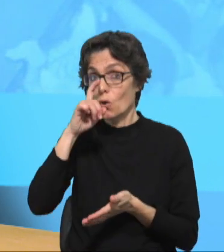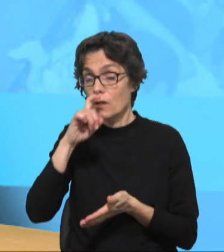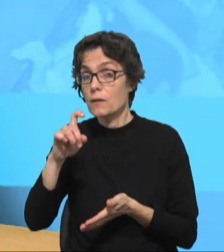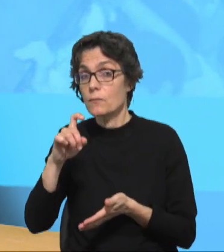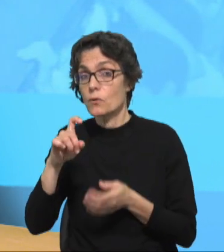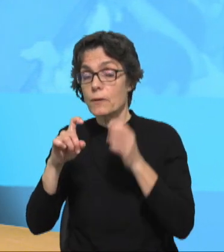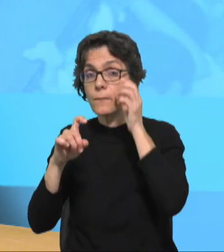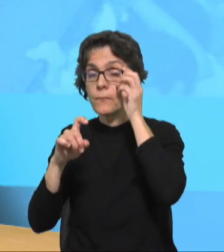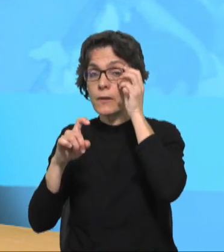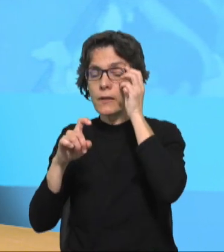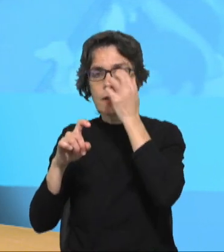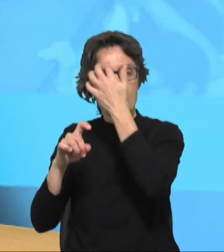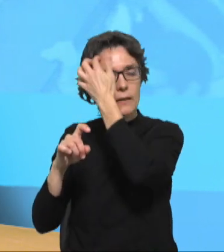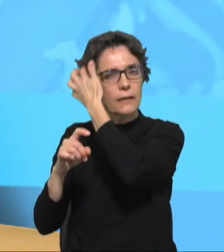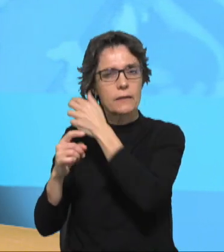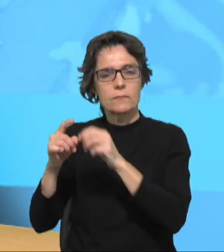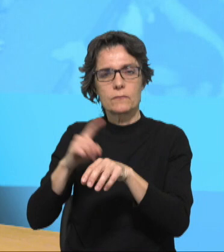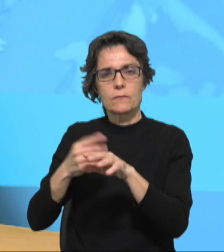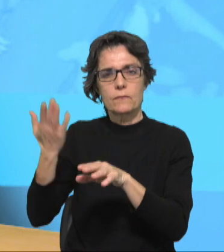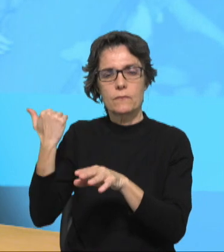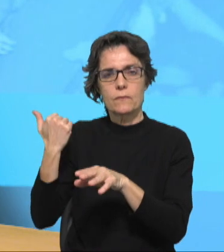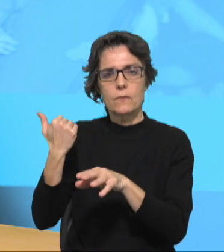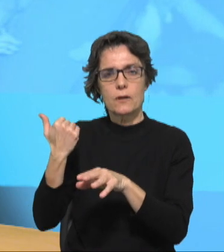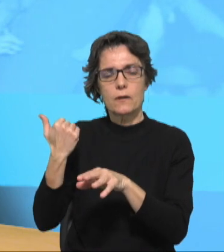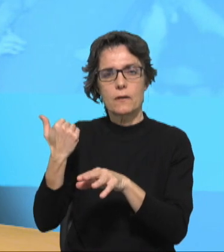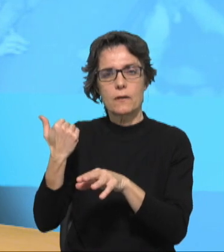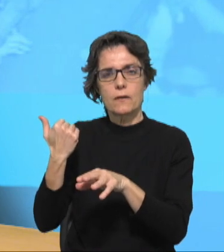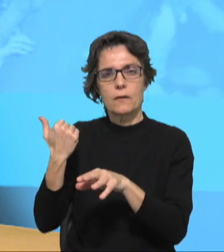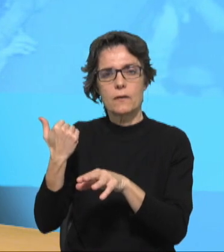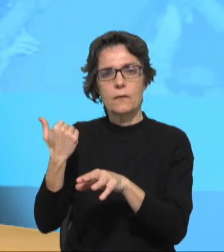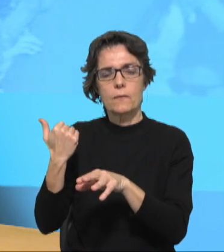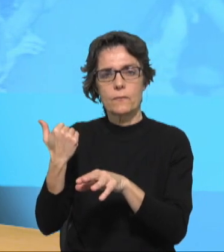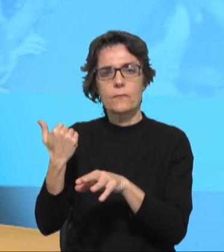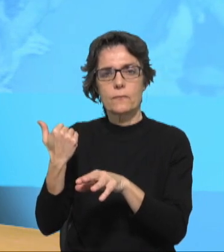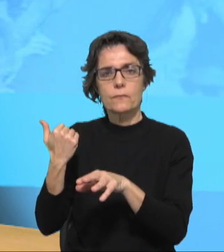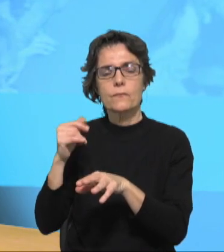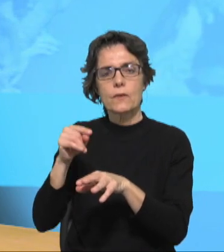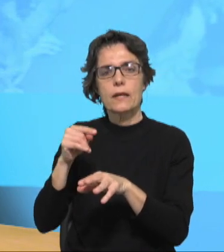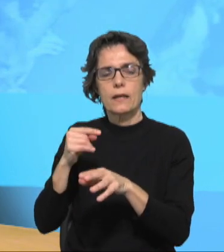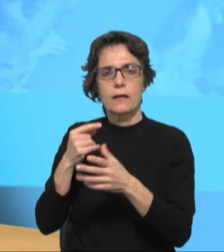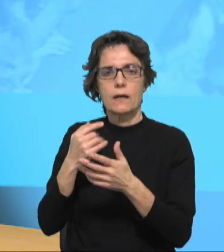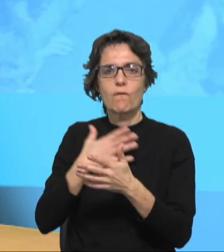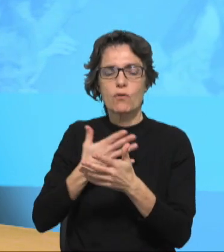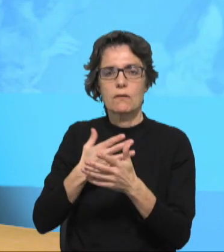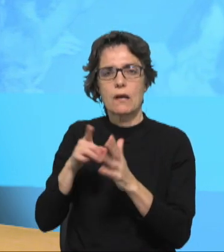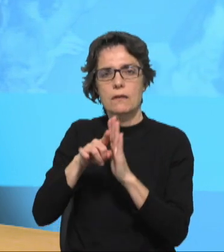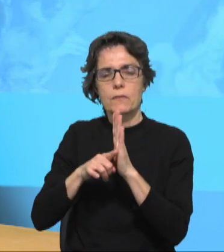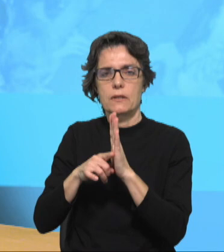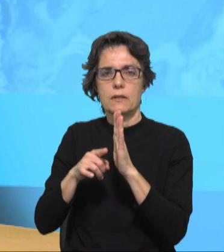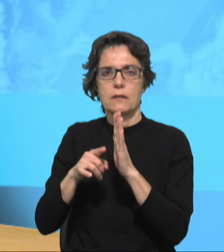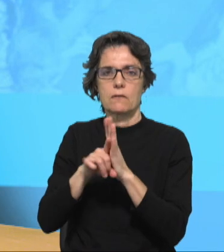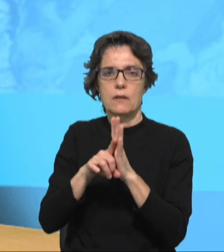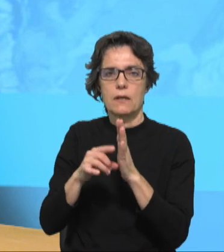imprensa regional, na defesa até de medidas legislativas e de governo